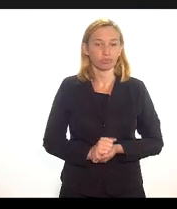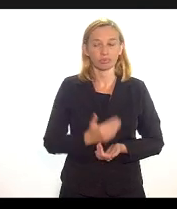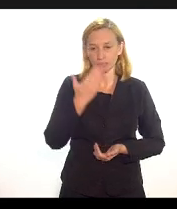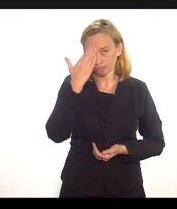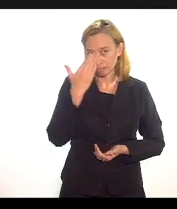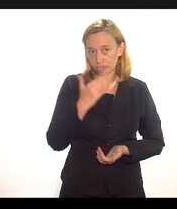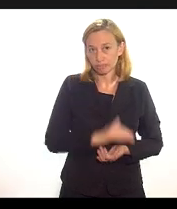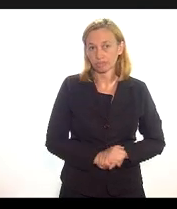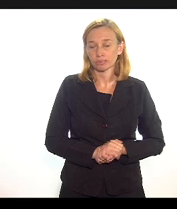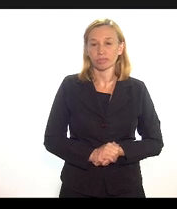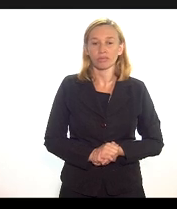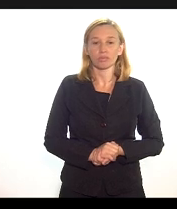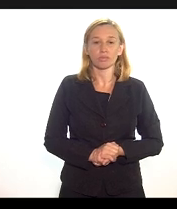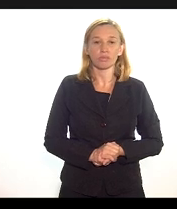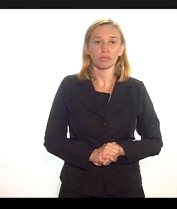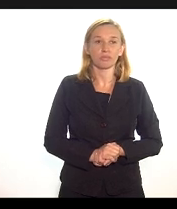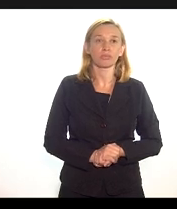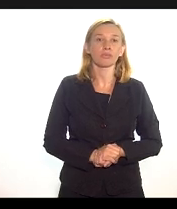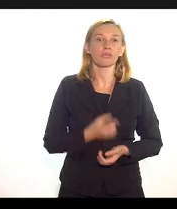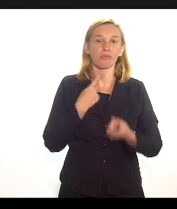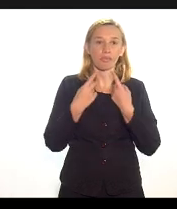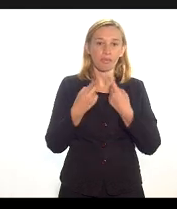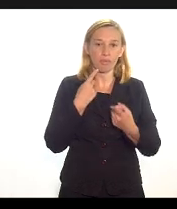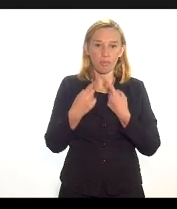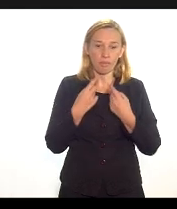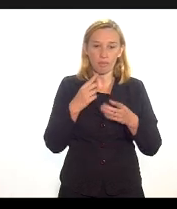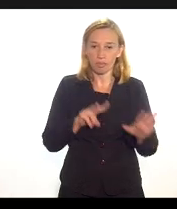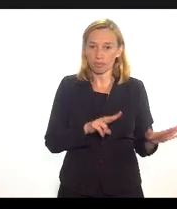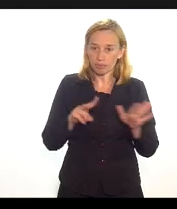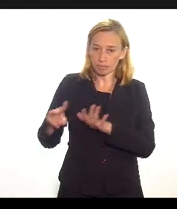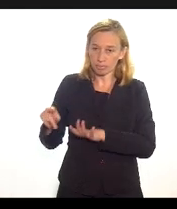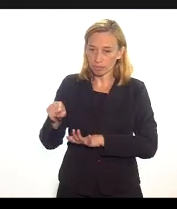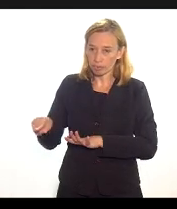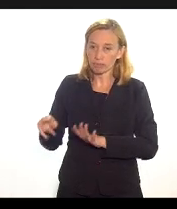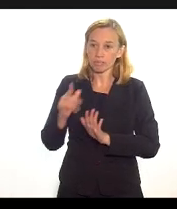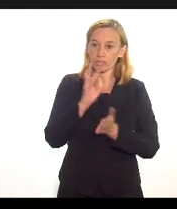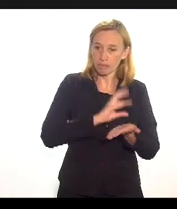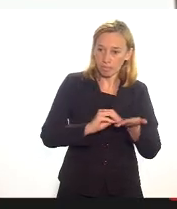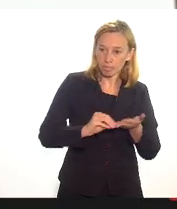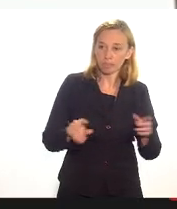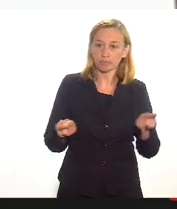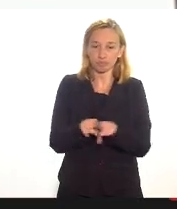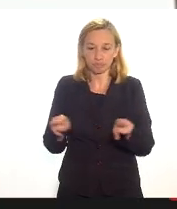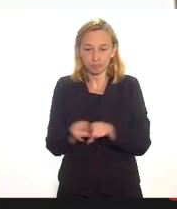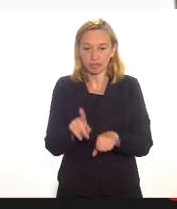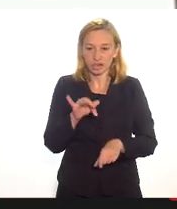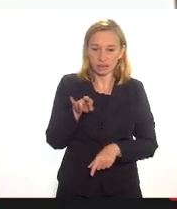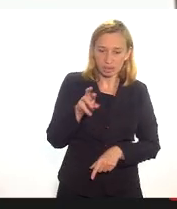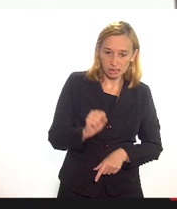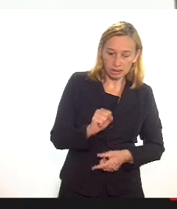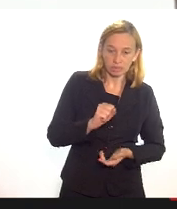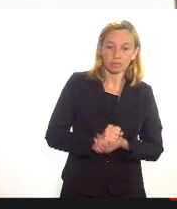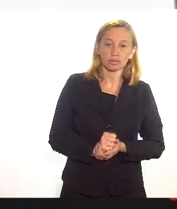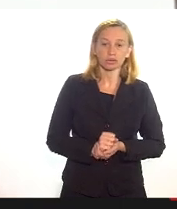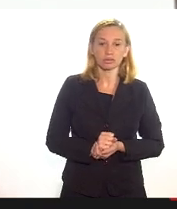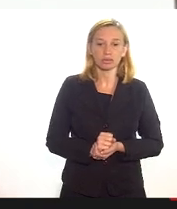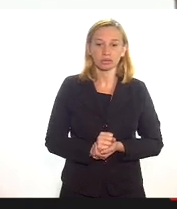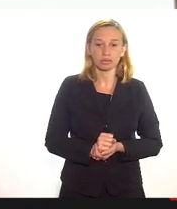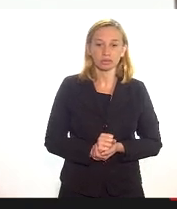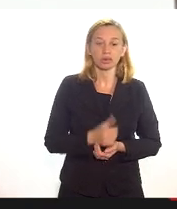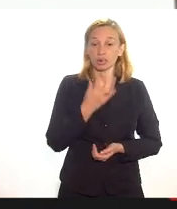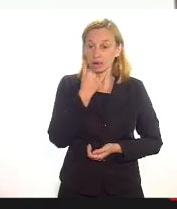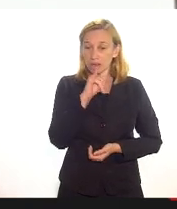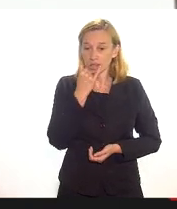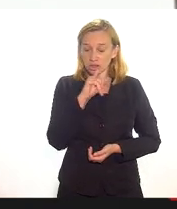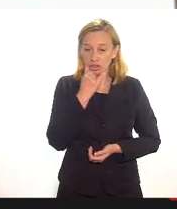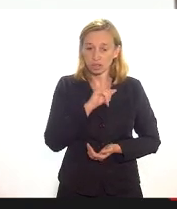Obrigado. Nós temos discutido essa semana, está na pauta também, a questão da licitação de energia